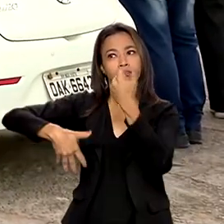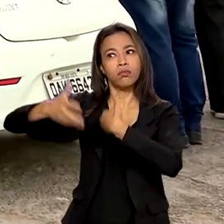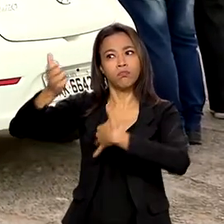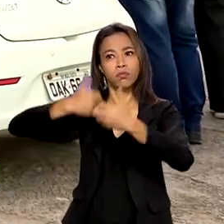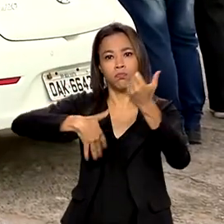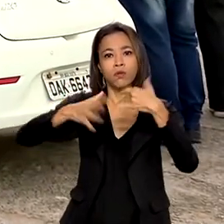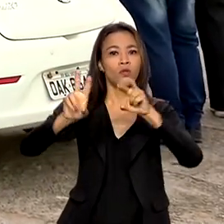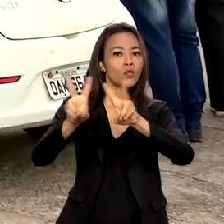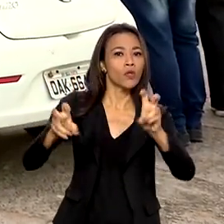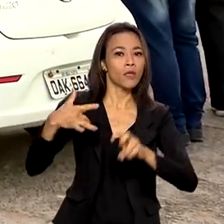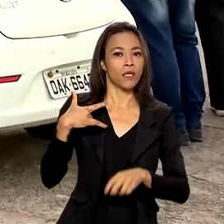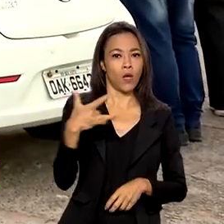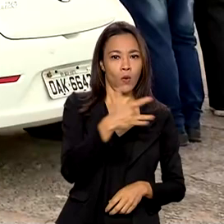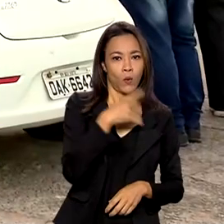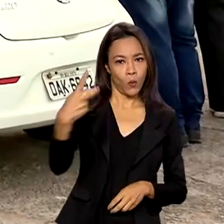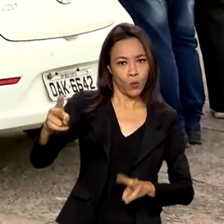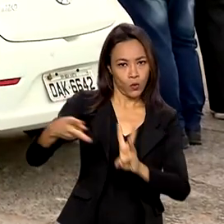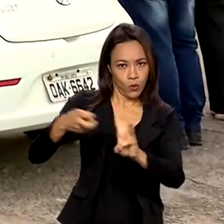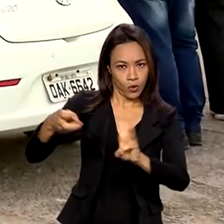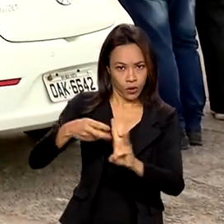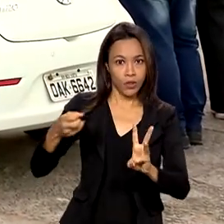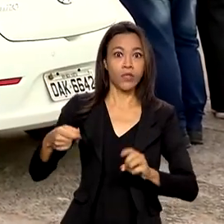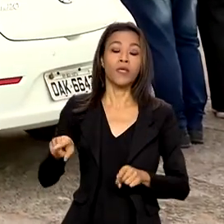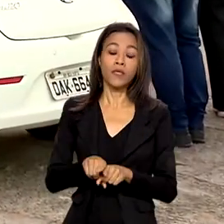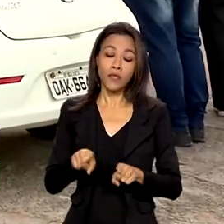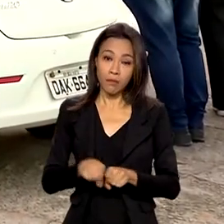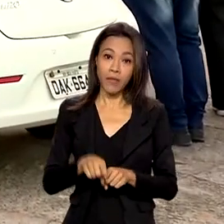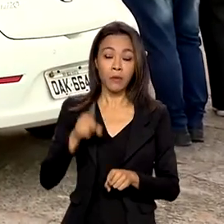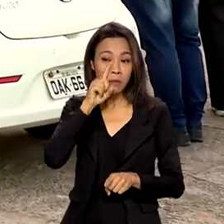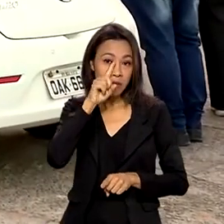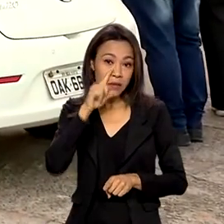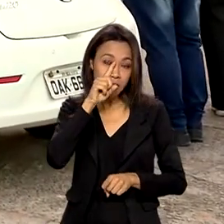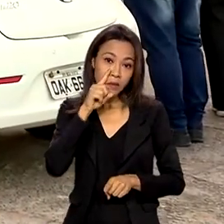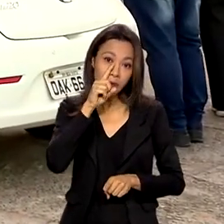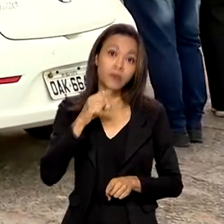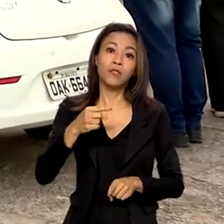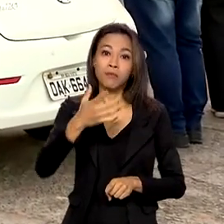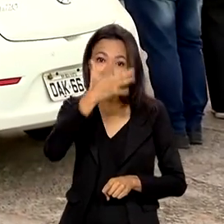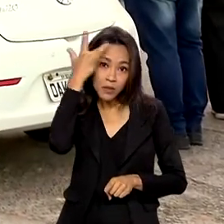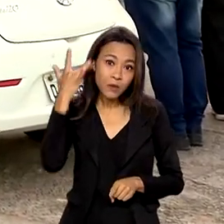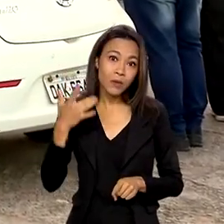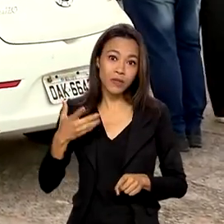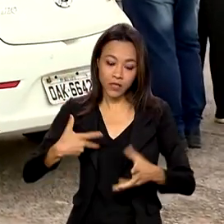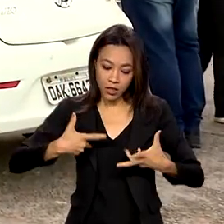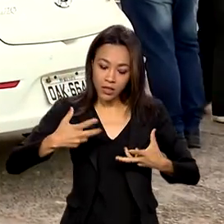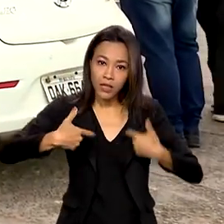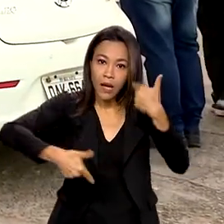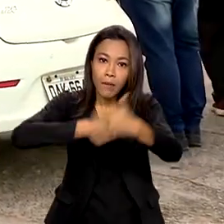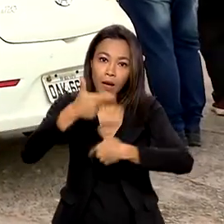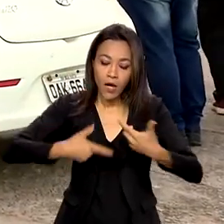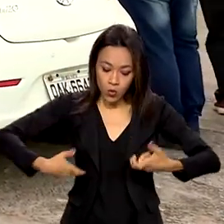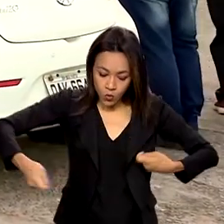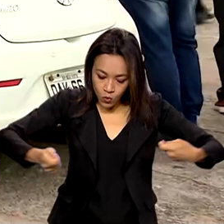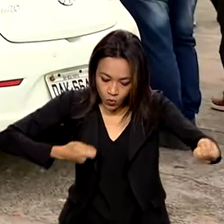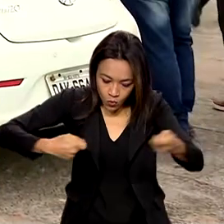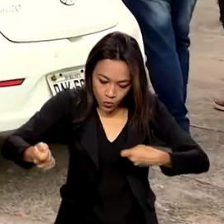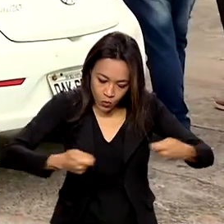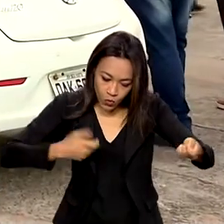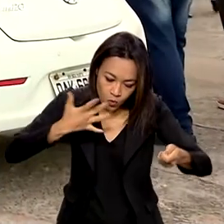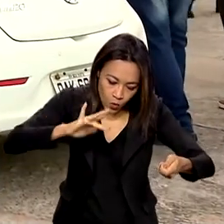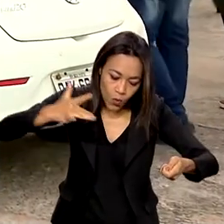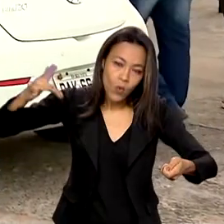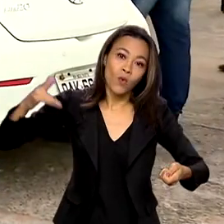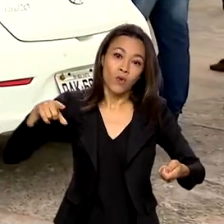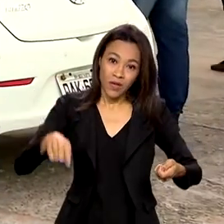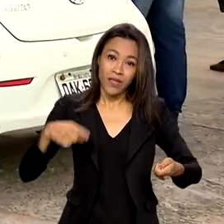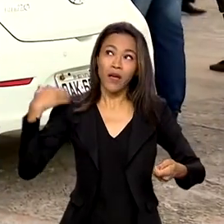dos indígenas na reserva e as ameaças de garimpeiros na região. O povo Yanomami vive uma crise humanitária histórica,